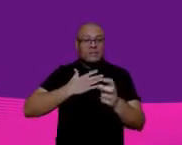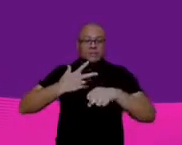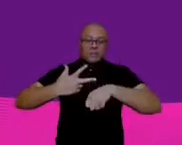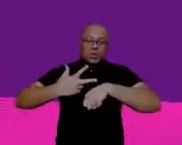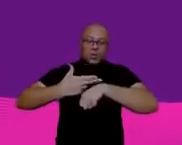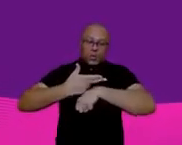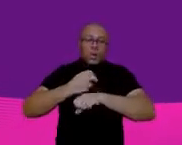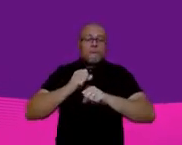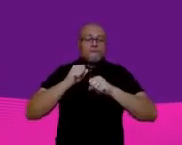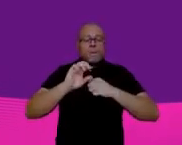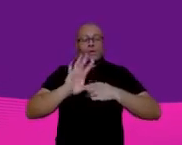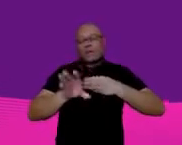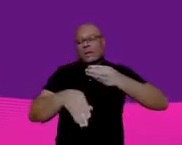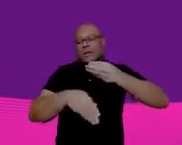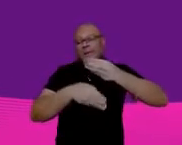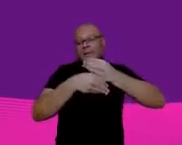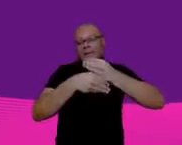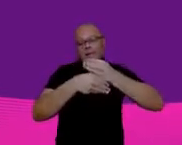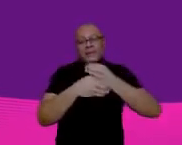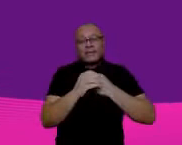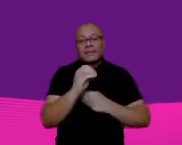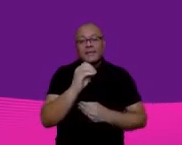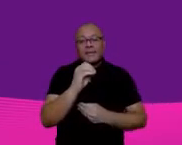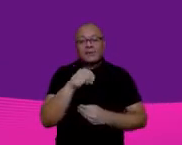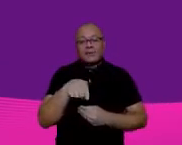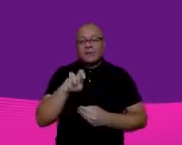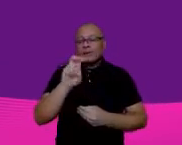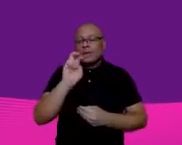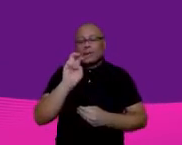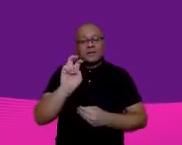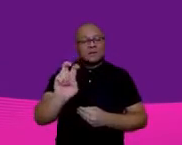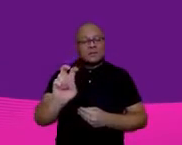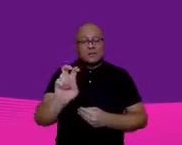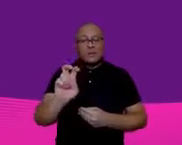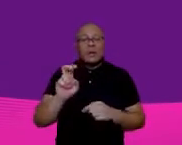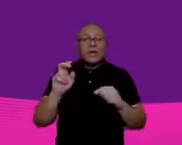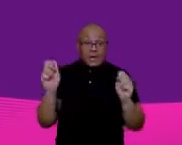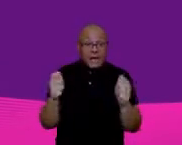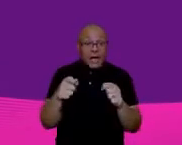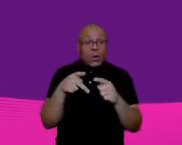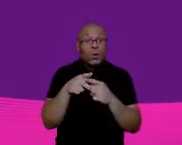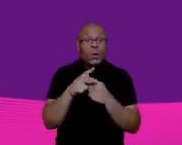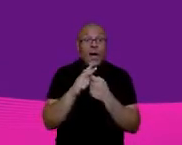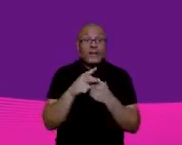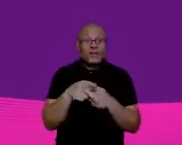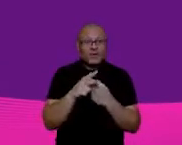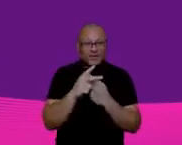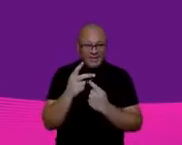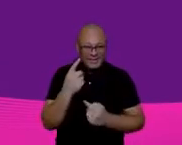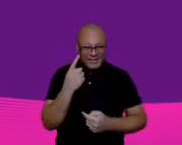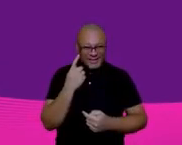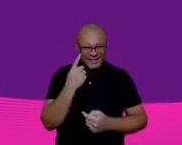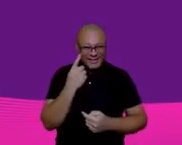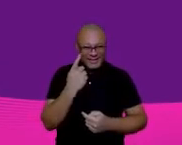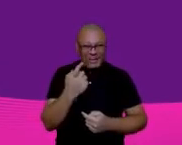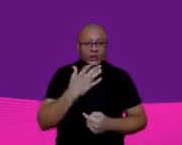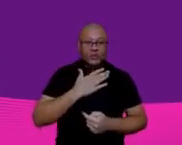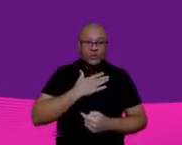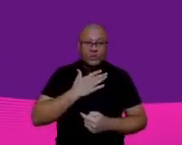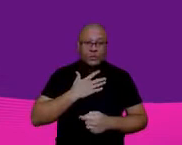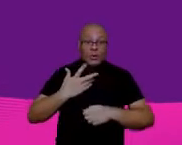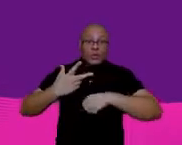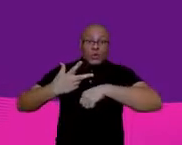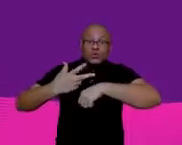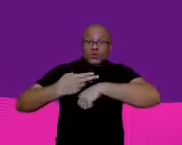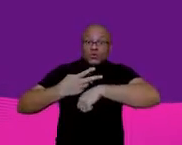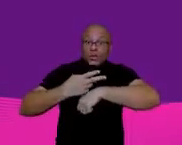acrescentar meio milímetro. E isso faz um ajuste. Vocês podem ver, então, os meus cortes. No momento,